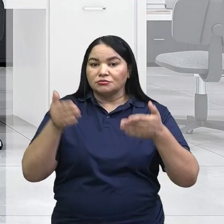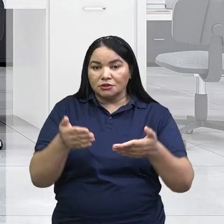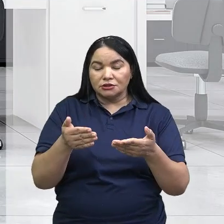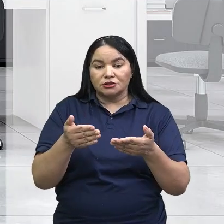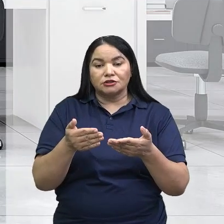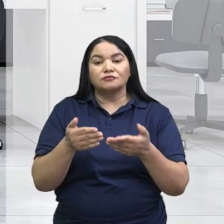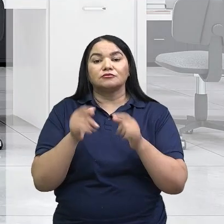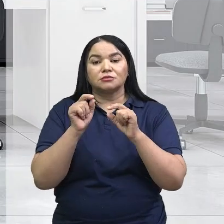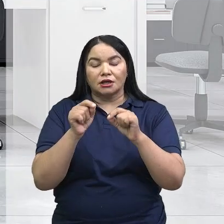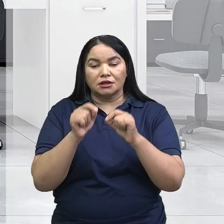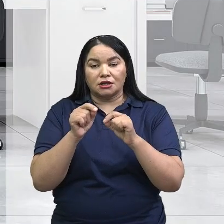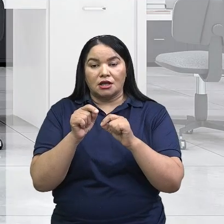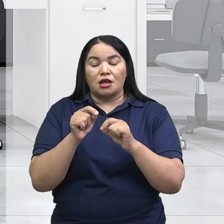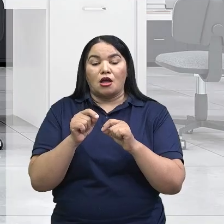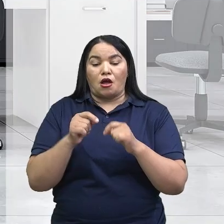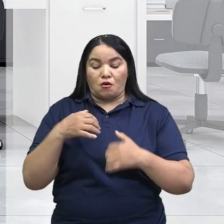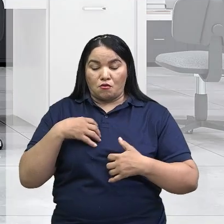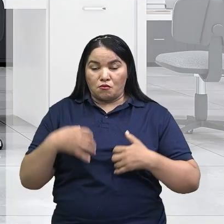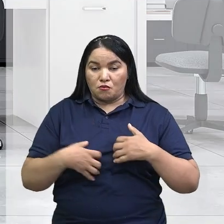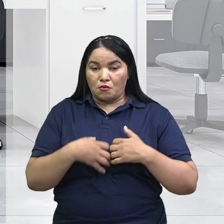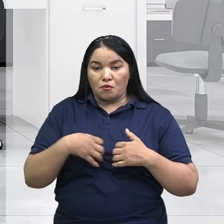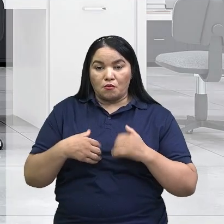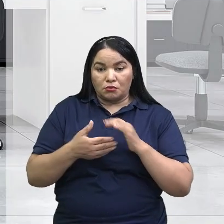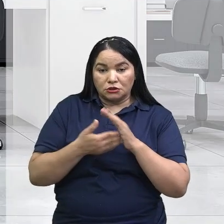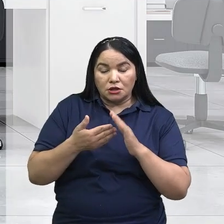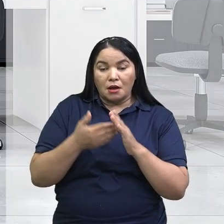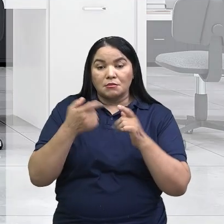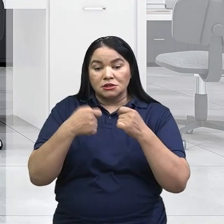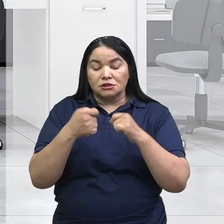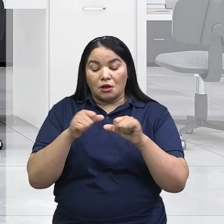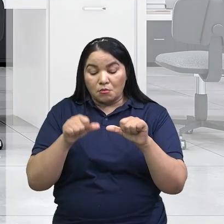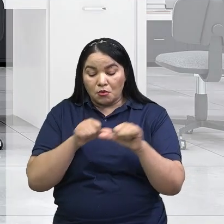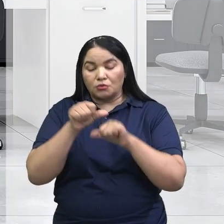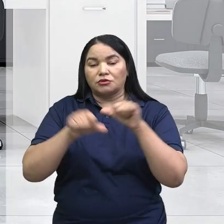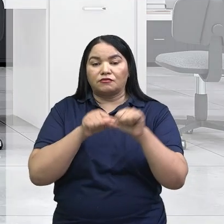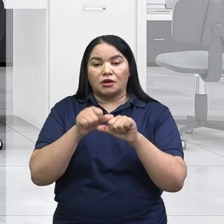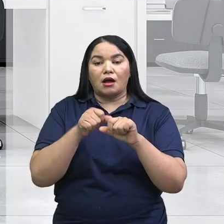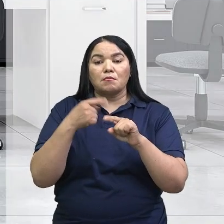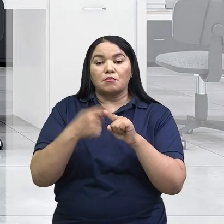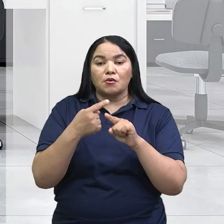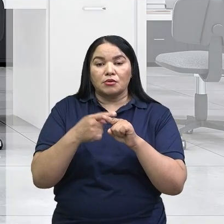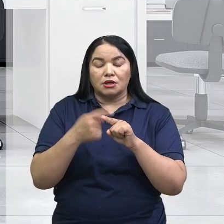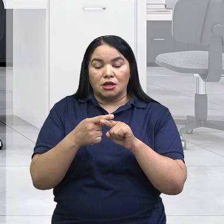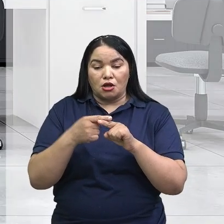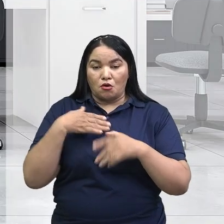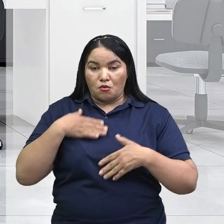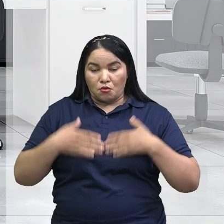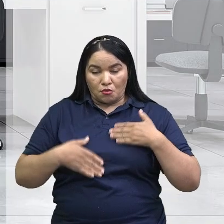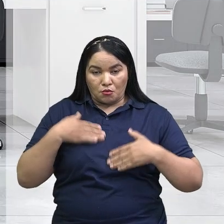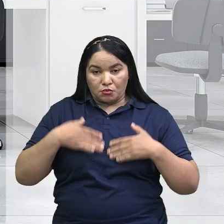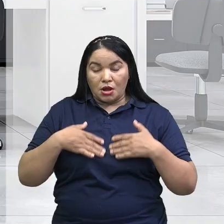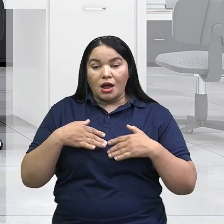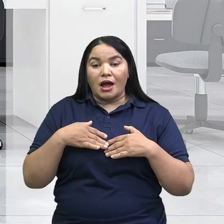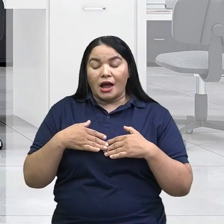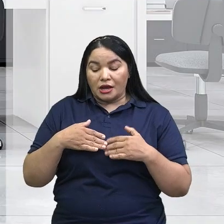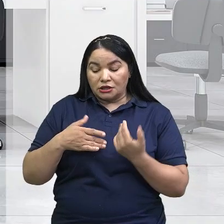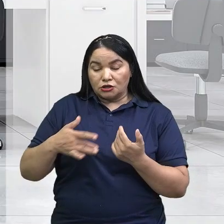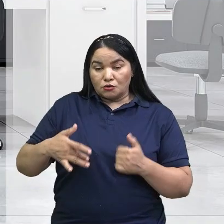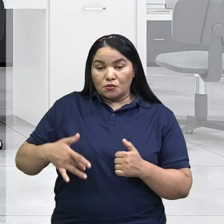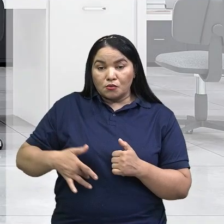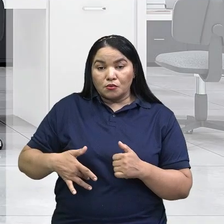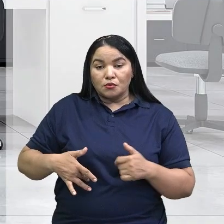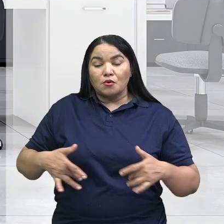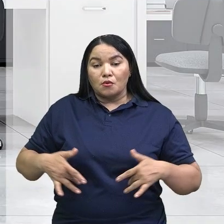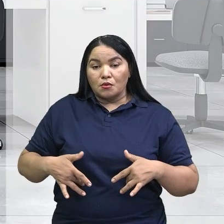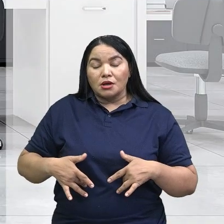ali geneticamente modificado. Por que ele tem que ser modificado? Justamente para que esse rim, para quando ele for transplantado em